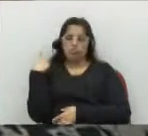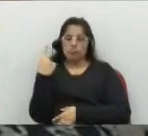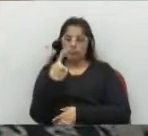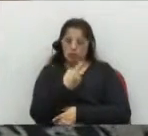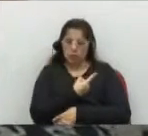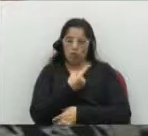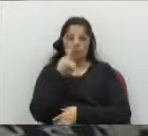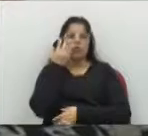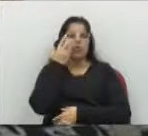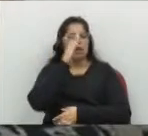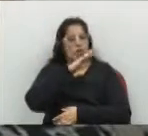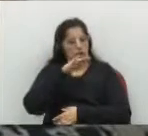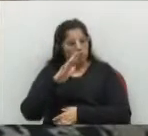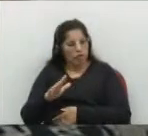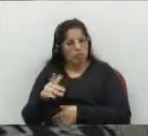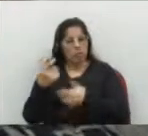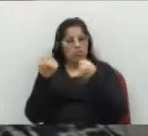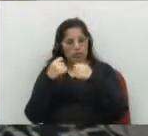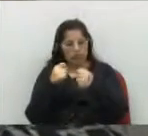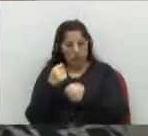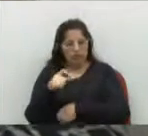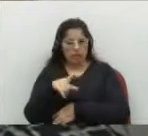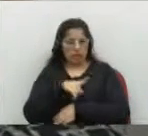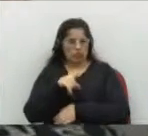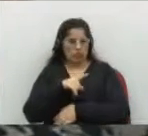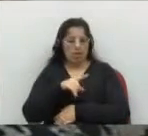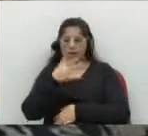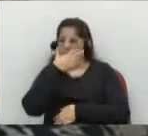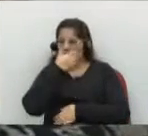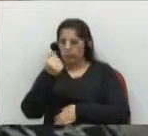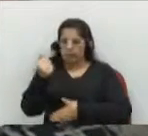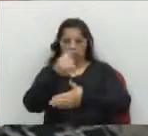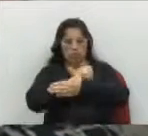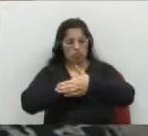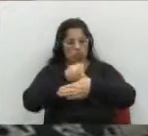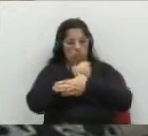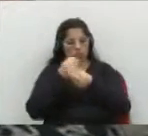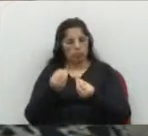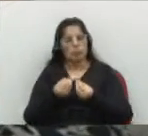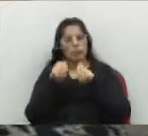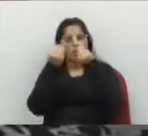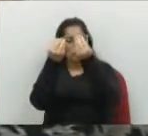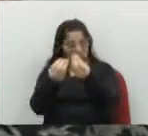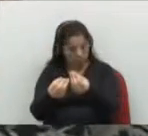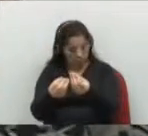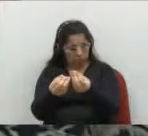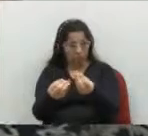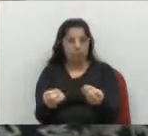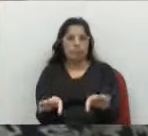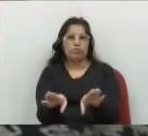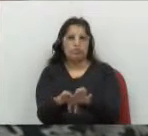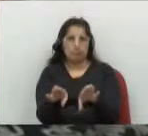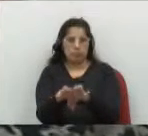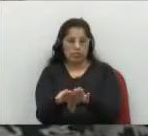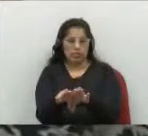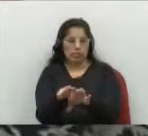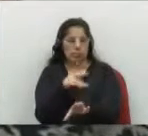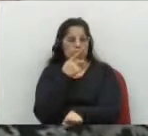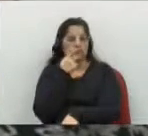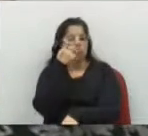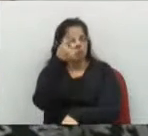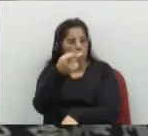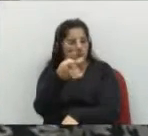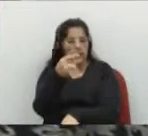ter a melhor merenda que a gente puder dar a elas. E falo mais, se tem